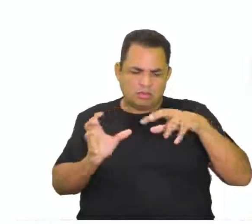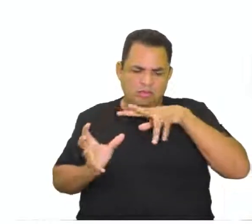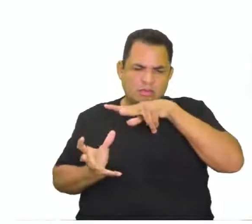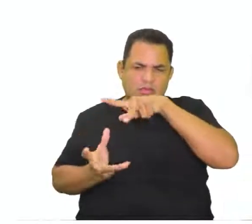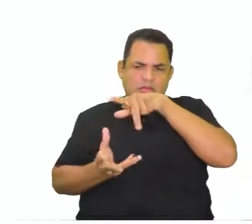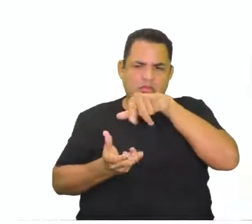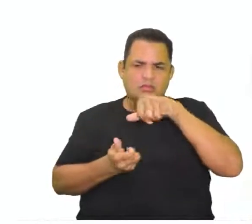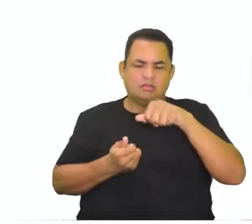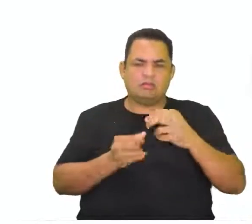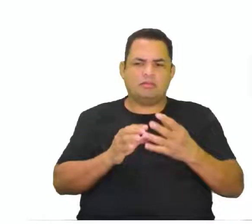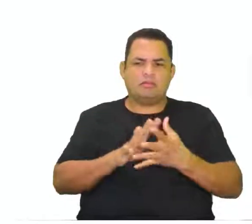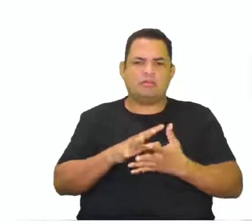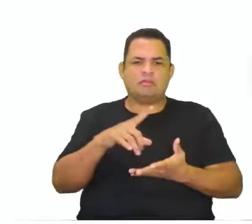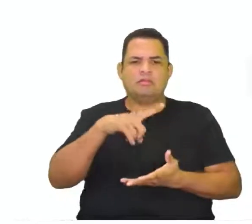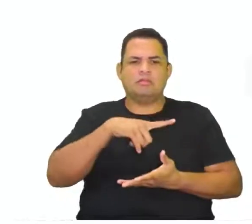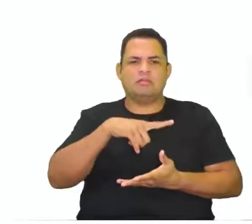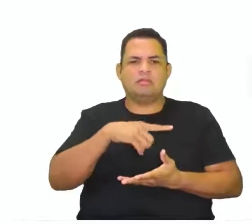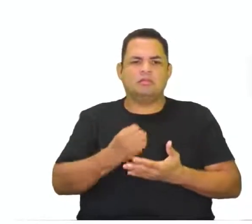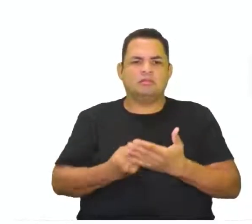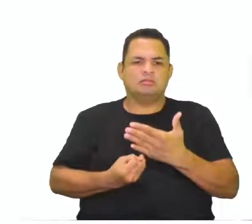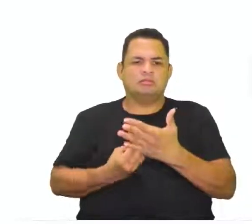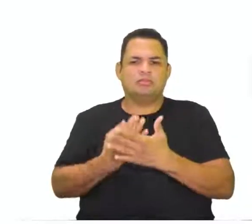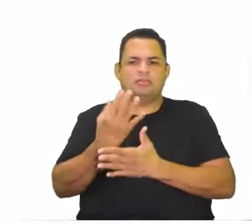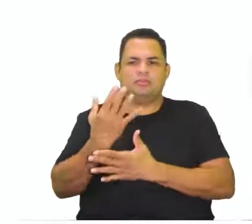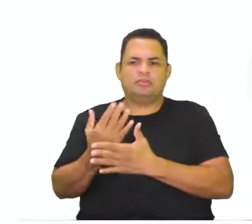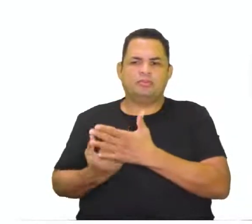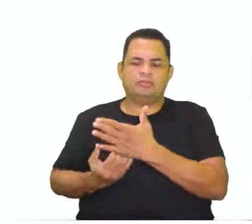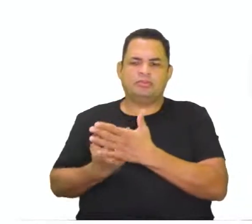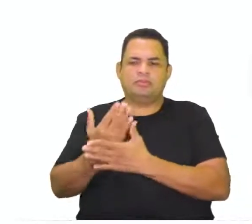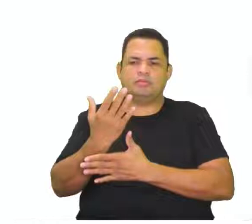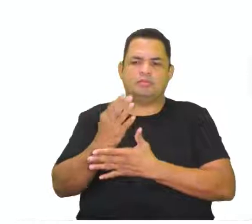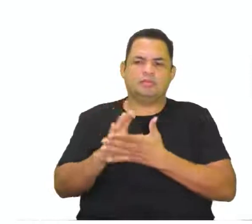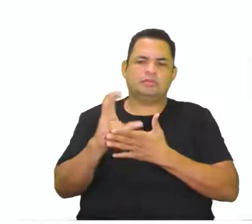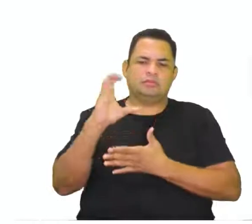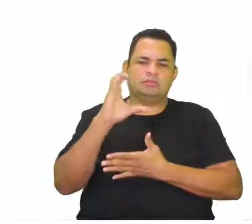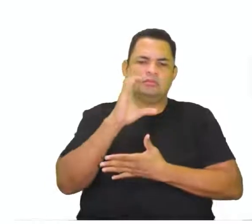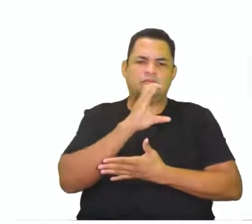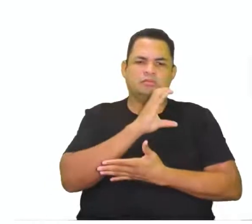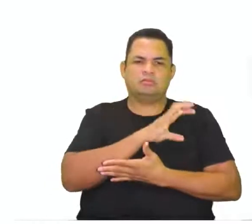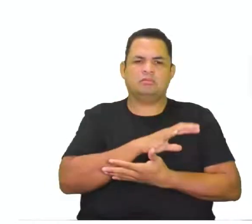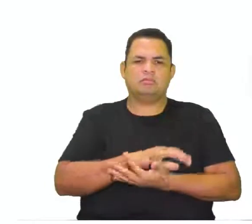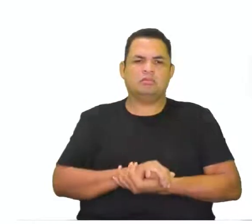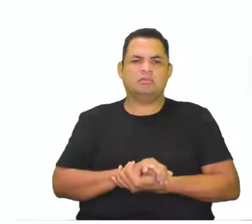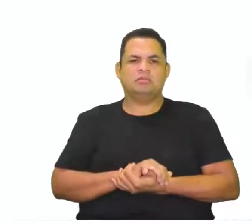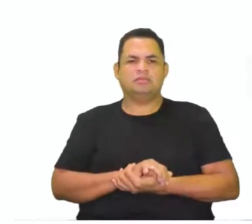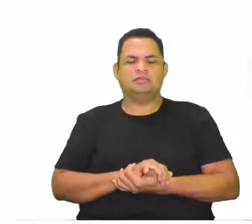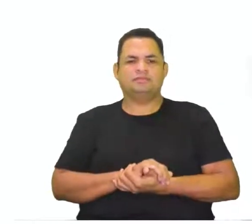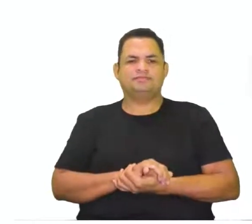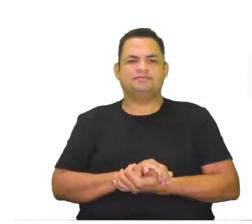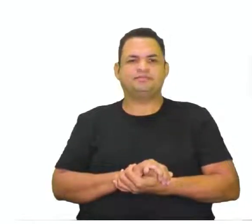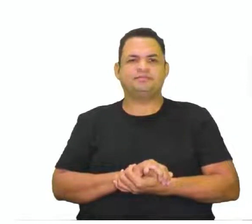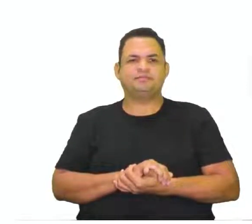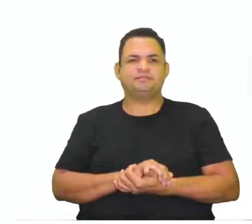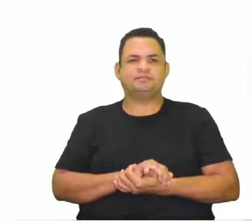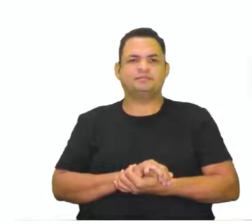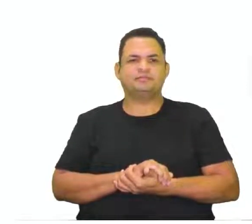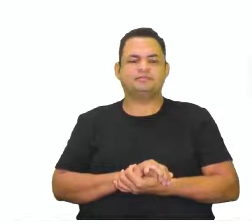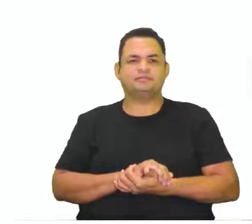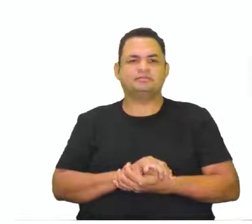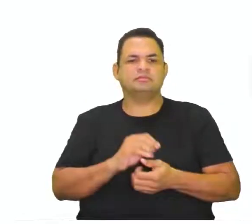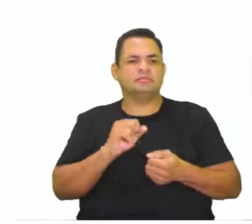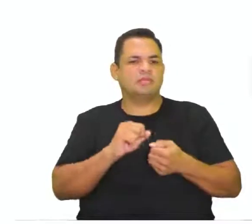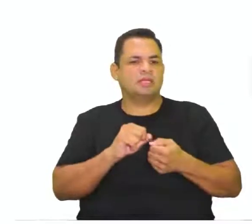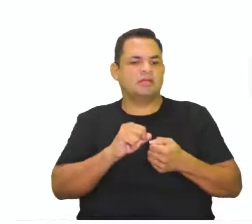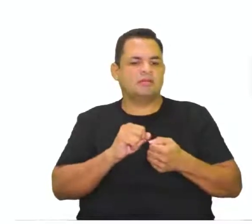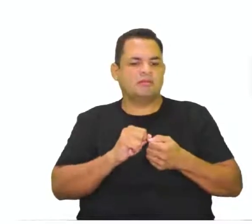terra que nós temos a liberação de grande quantidade de calor. E aí faz-se a usina